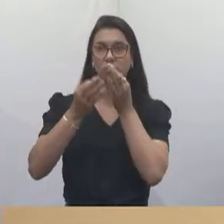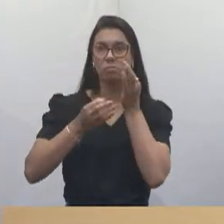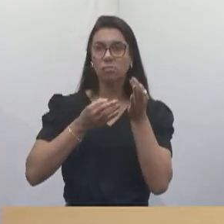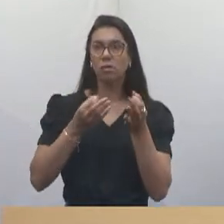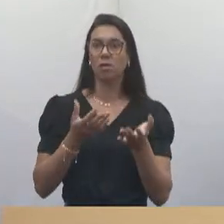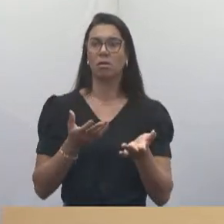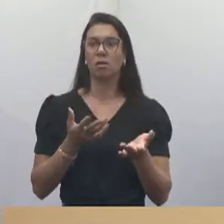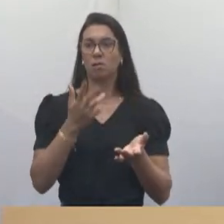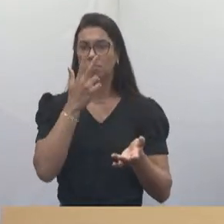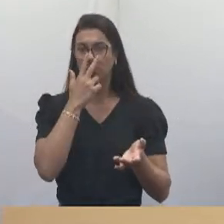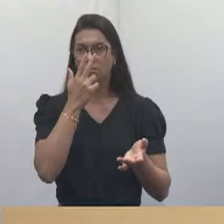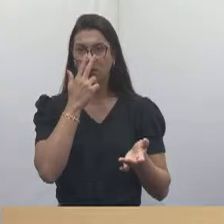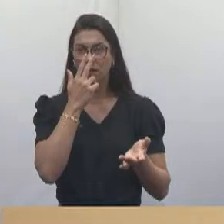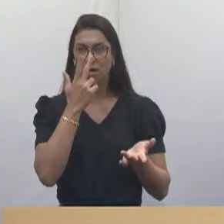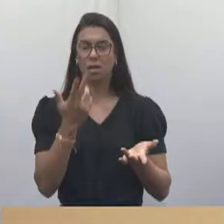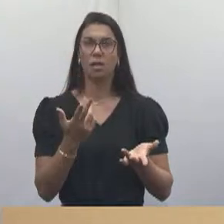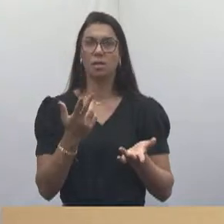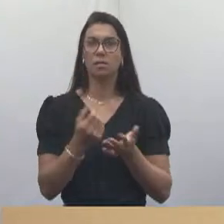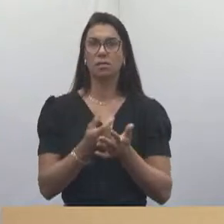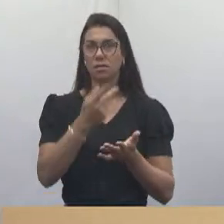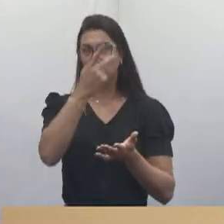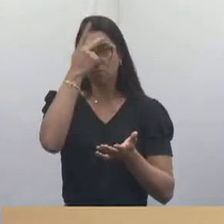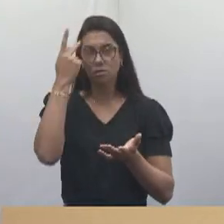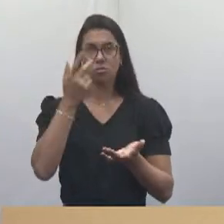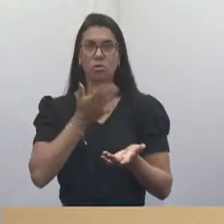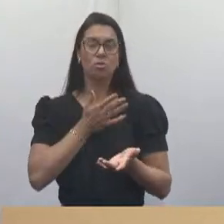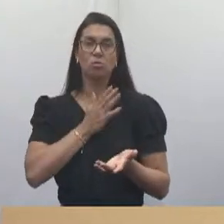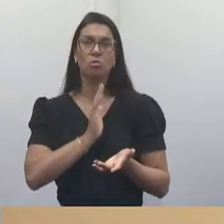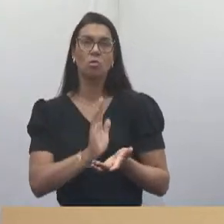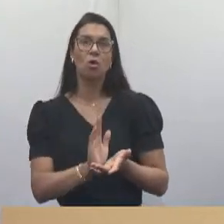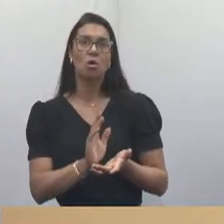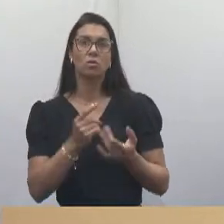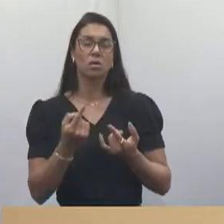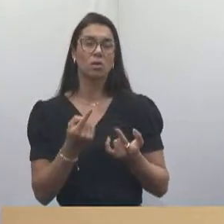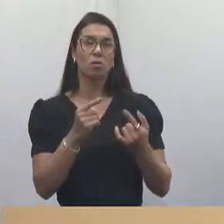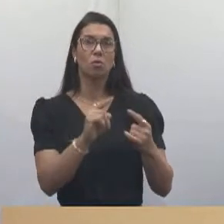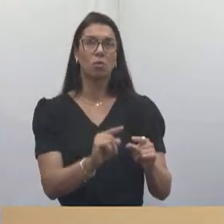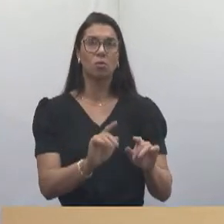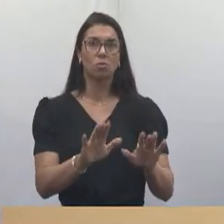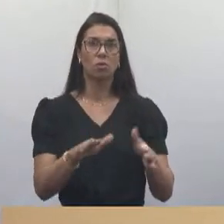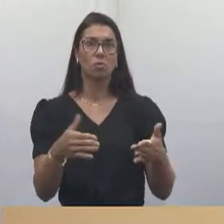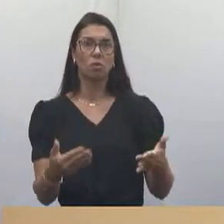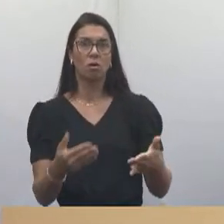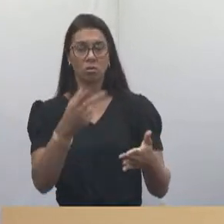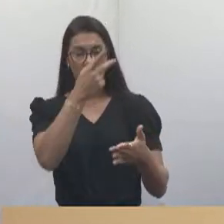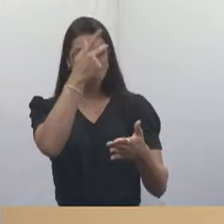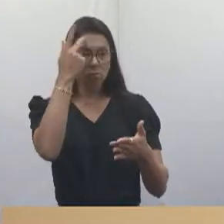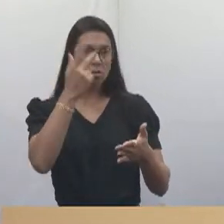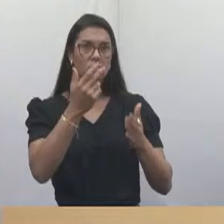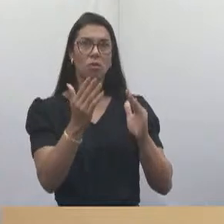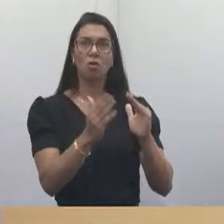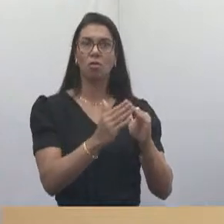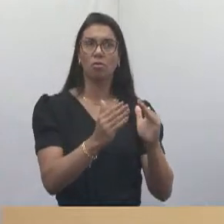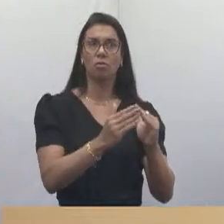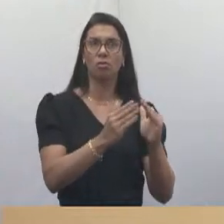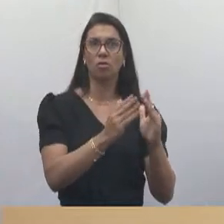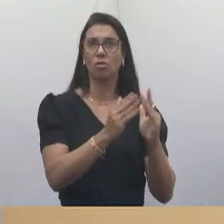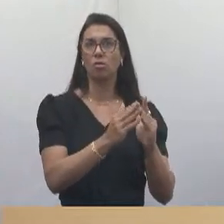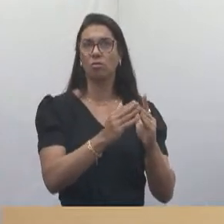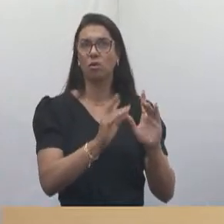com quem mora num condomínio, porque as pessoas, os condomínios eram fechados, nós entramos. Não é verdade. Há muito